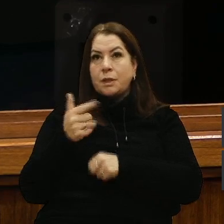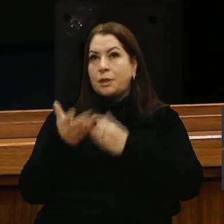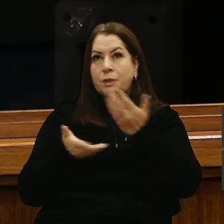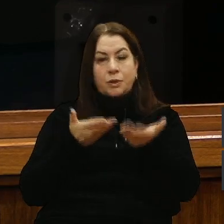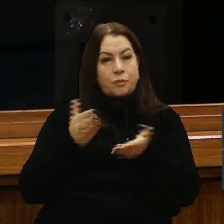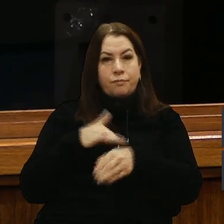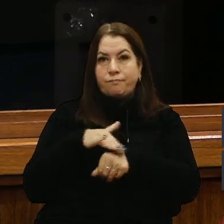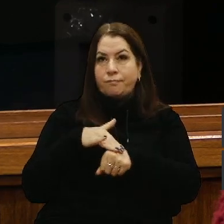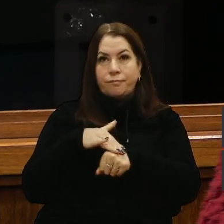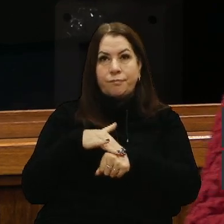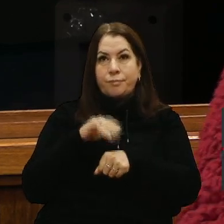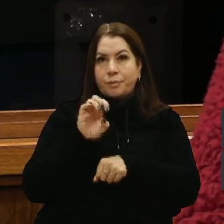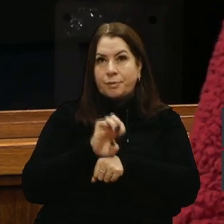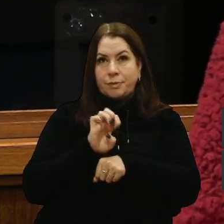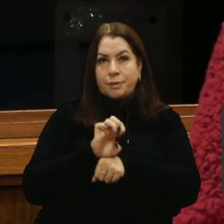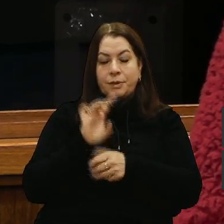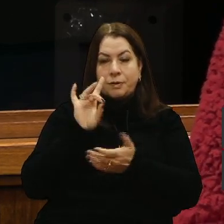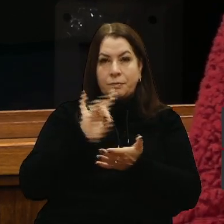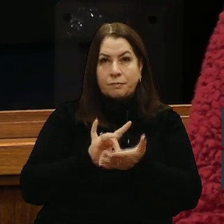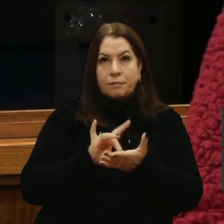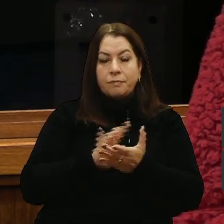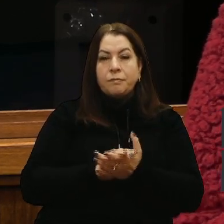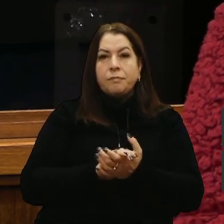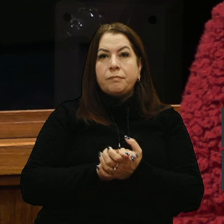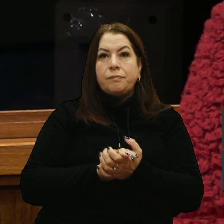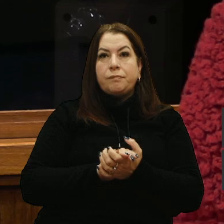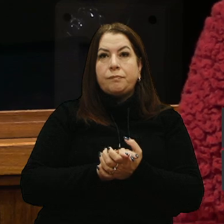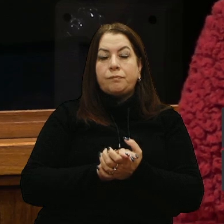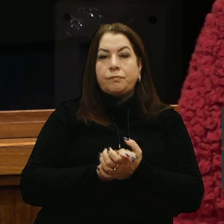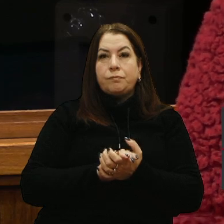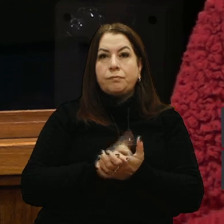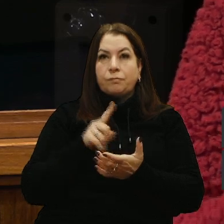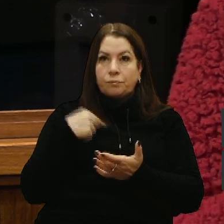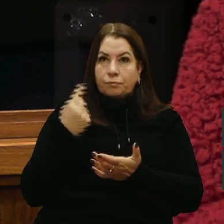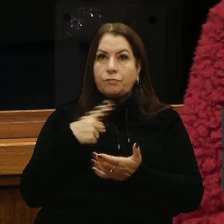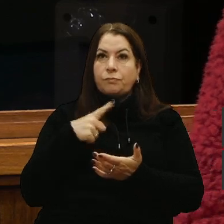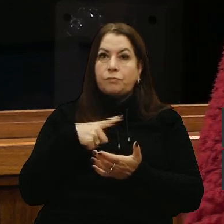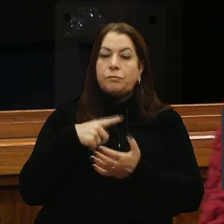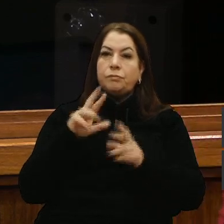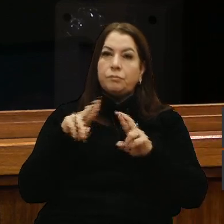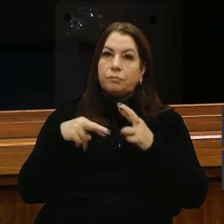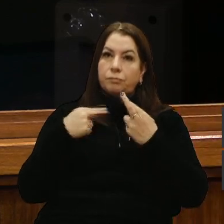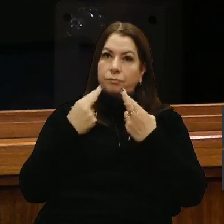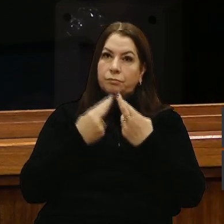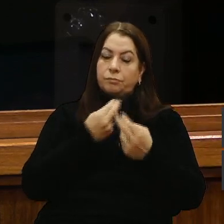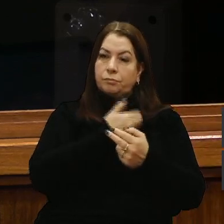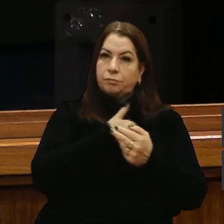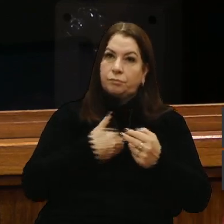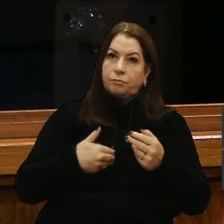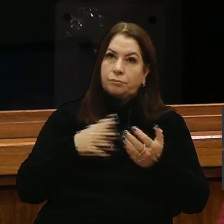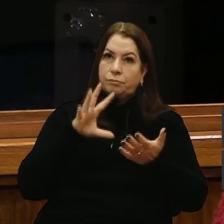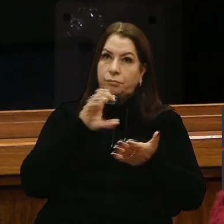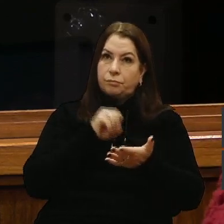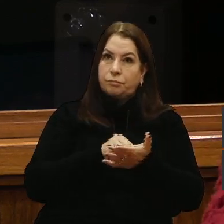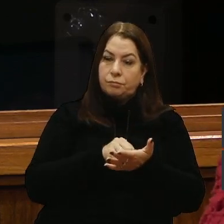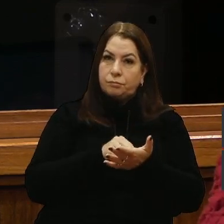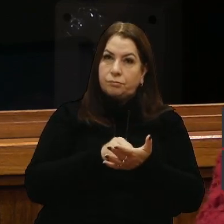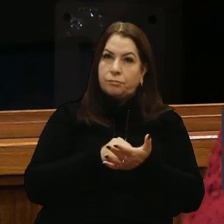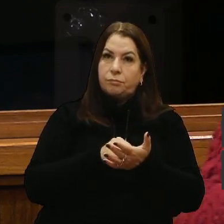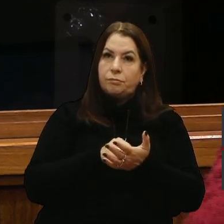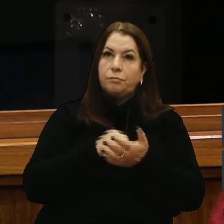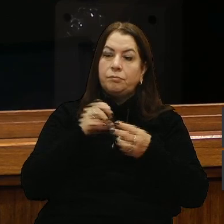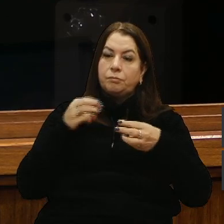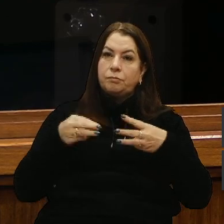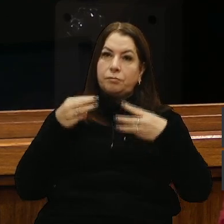pelo Estado oficialmente. Então, nós tínhamos até uma audiência pública marcada agora com o